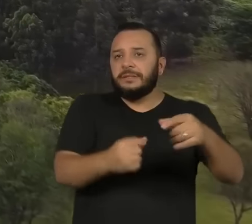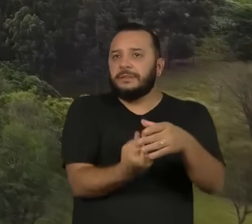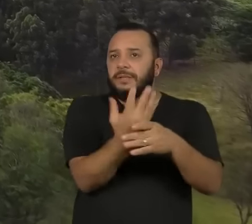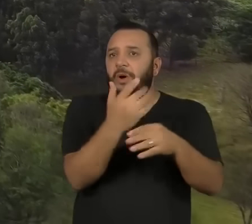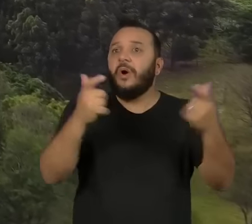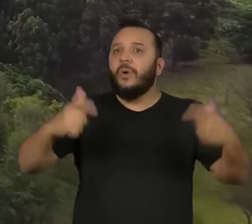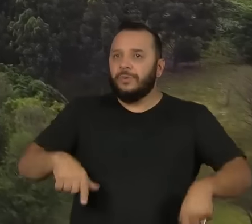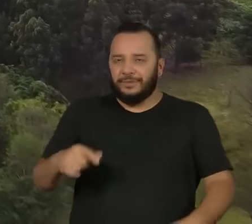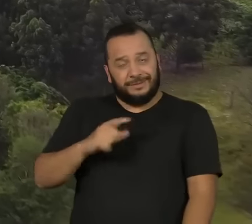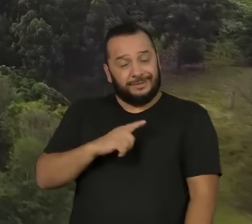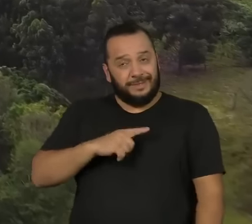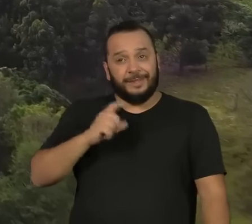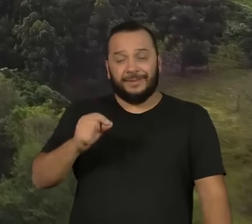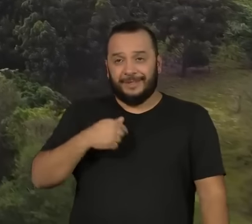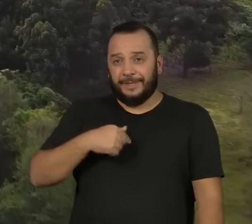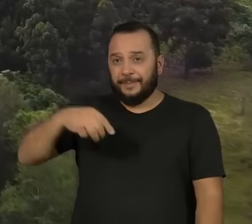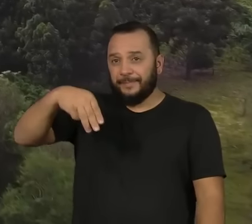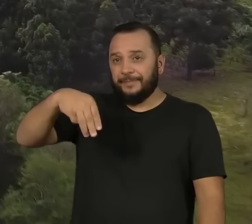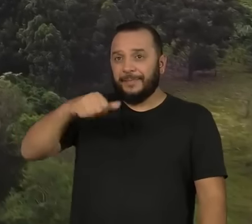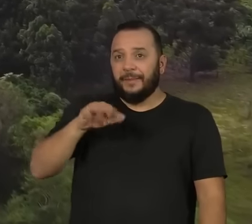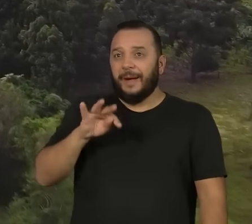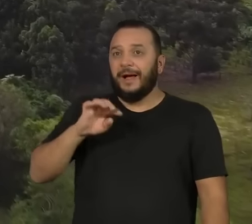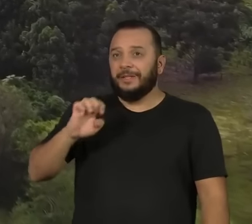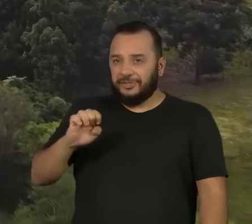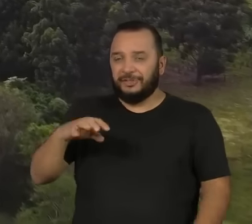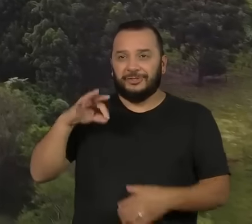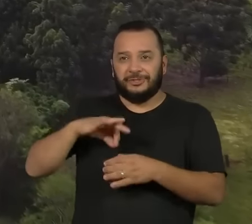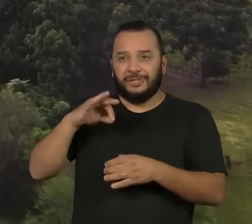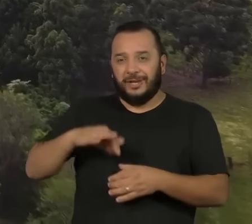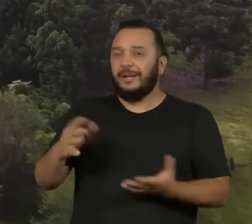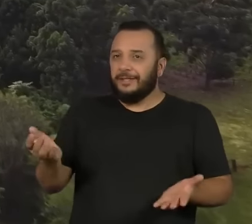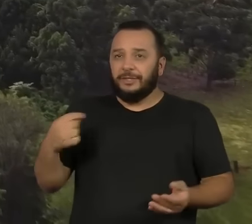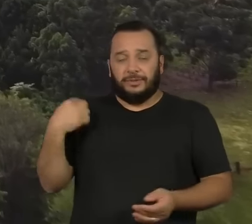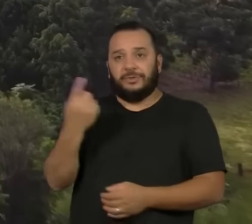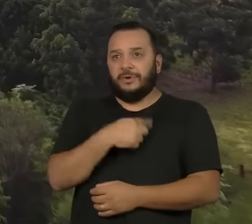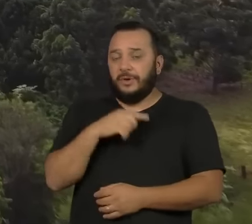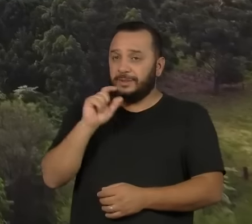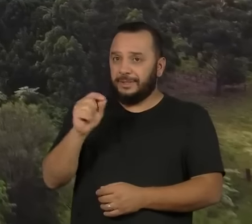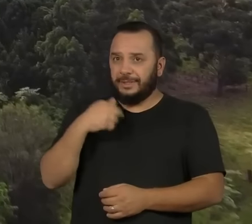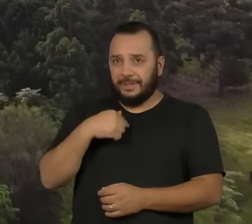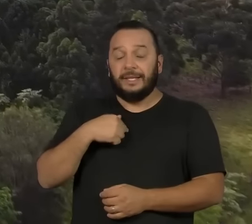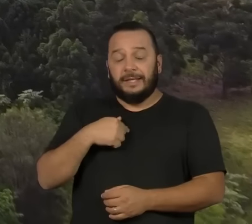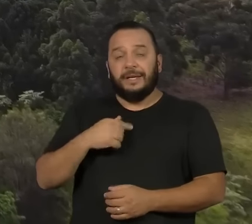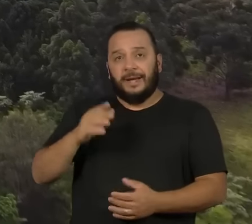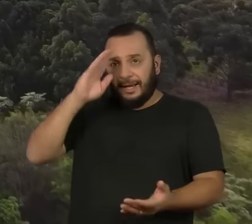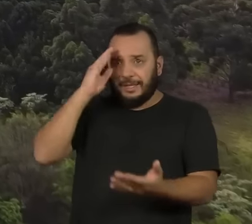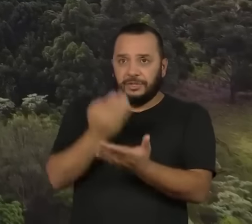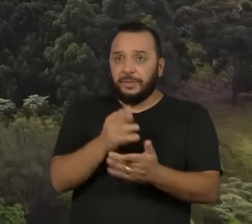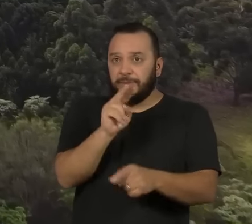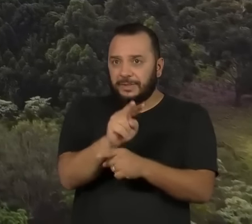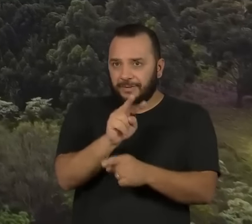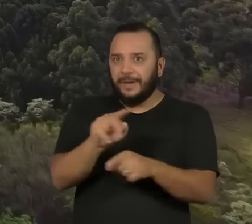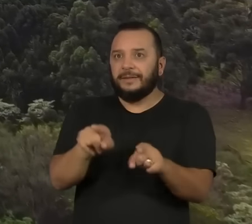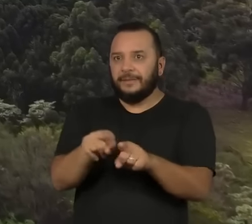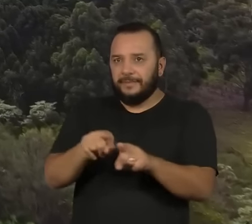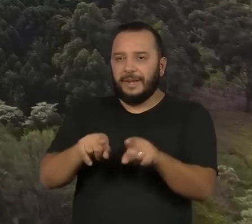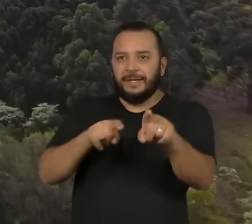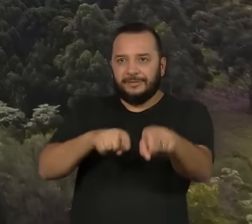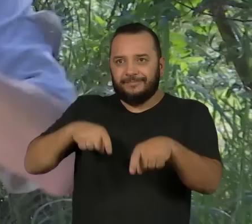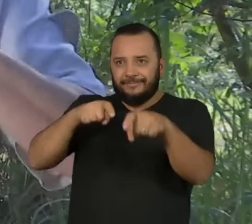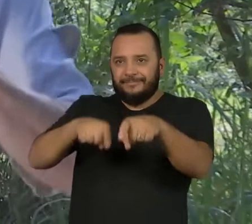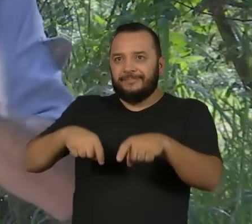erva mate, então nós, ademais de conservar, gente está apostando na produção de erva mate, mas de uma maneira amigável com o meio